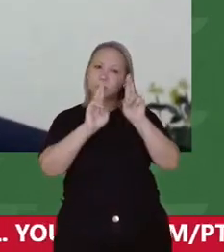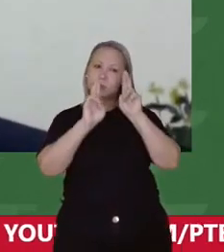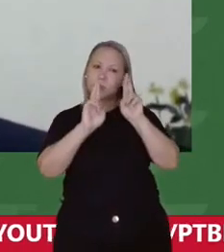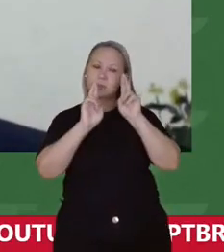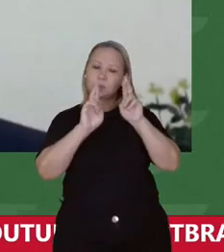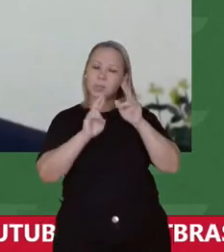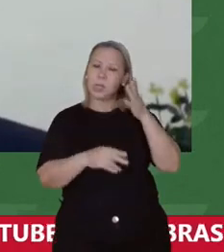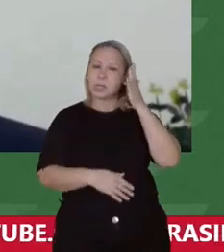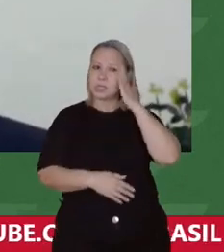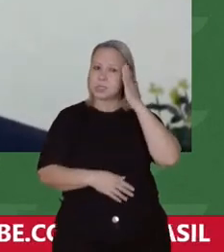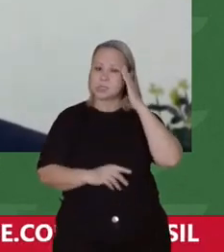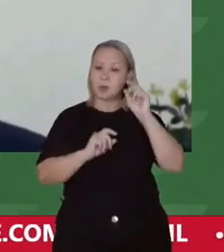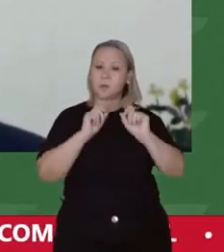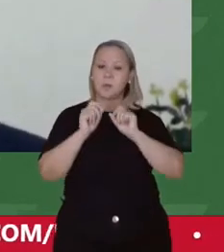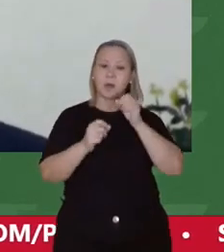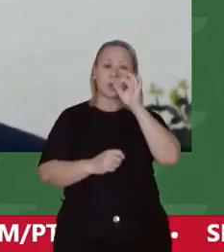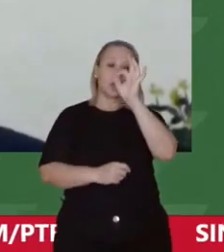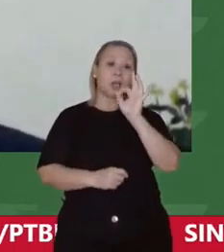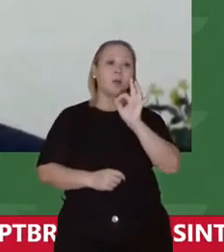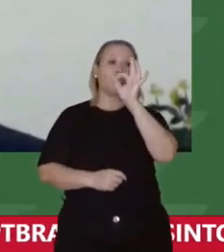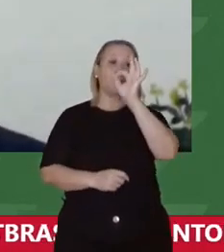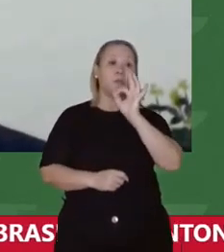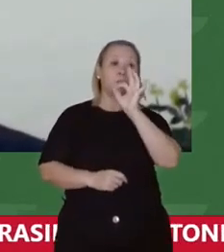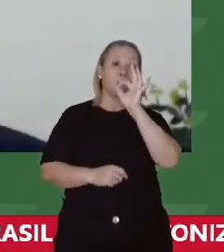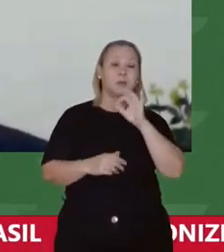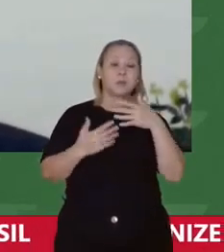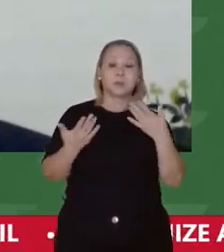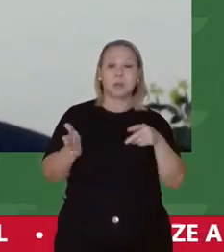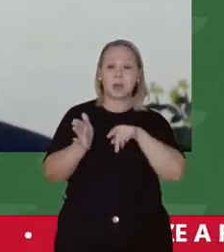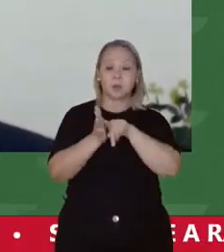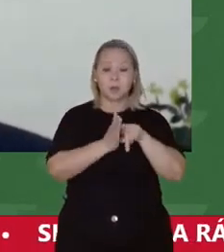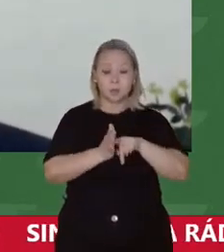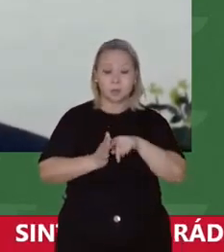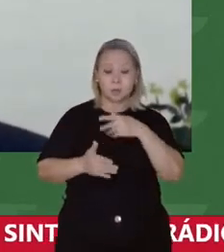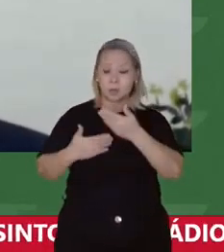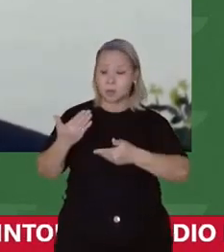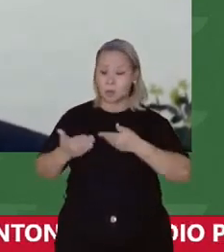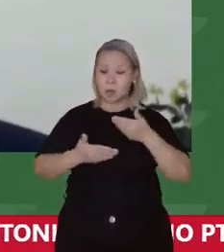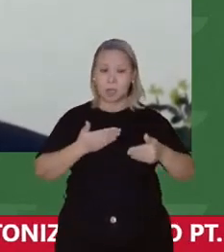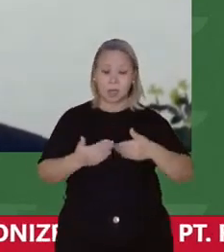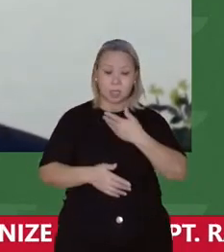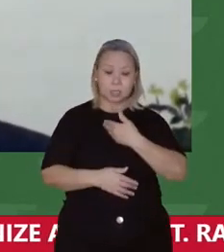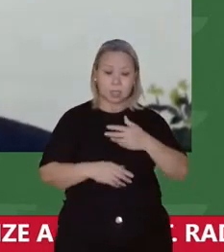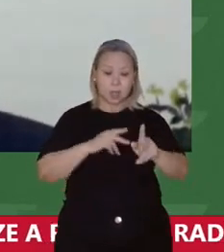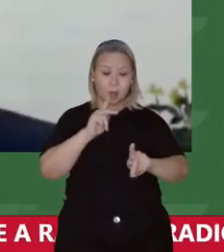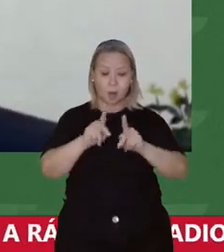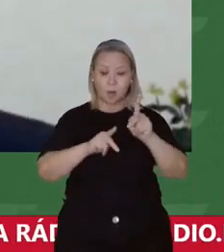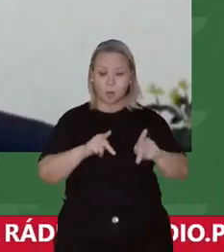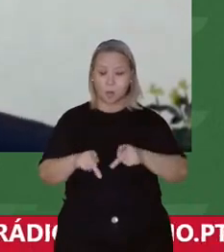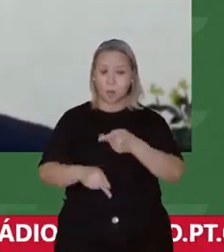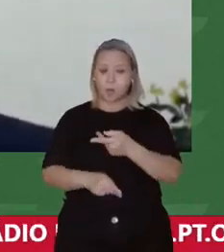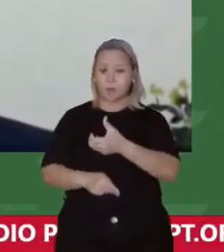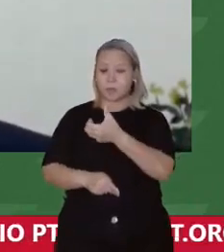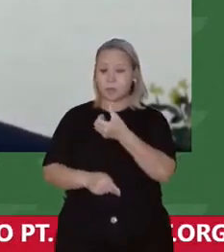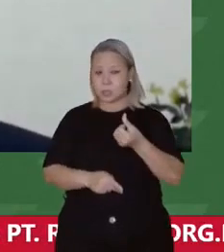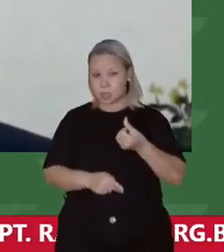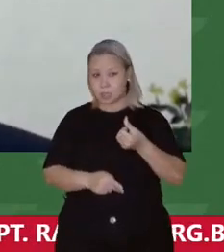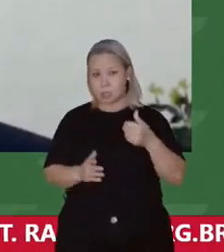em vista aí o percentual, né, nas pesquisas em relação ao público de 16